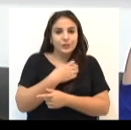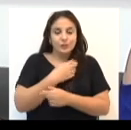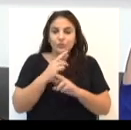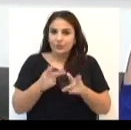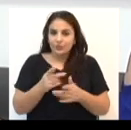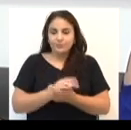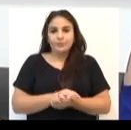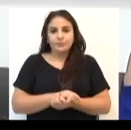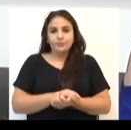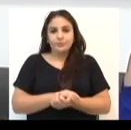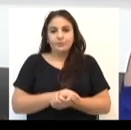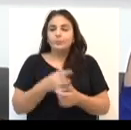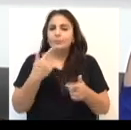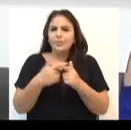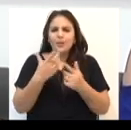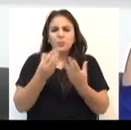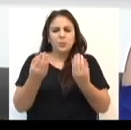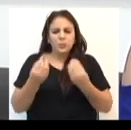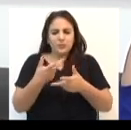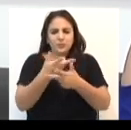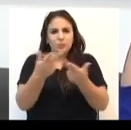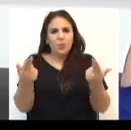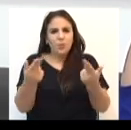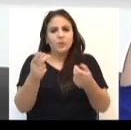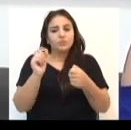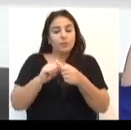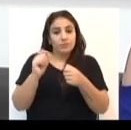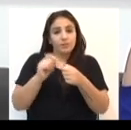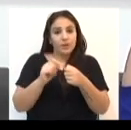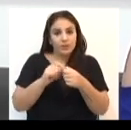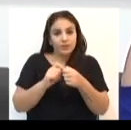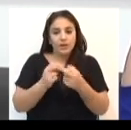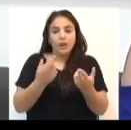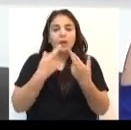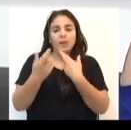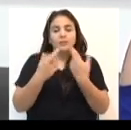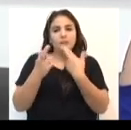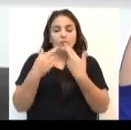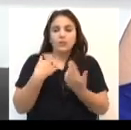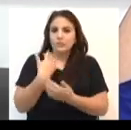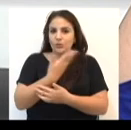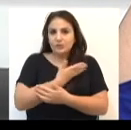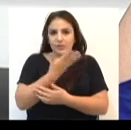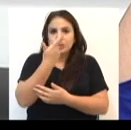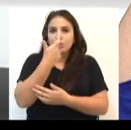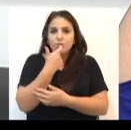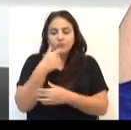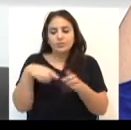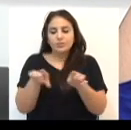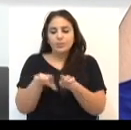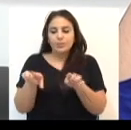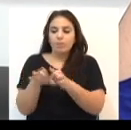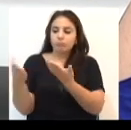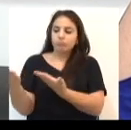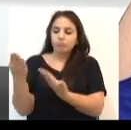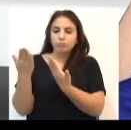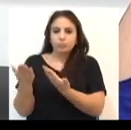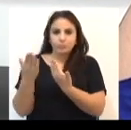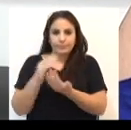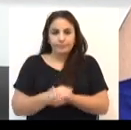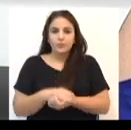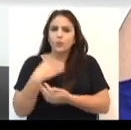Porque existe muitas coisas ainda a ser feita em relação às nossas crianças e aos nossos